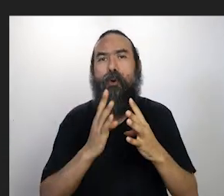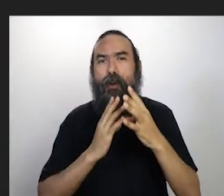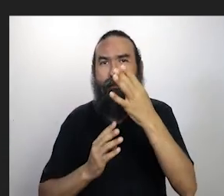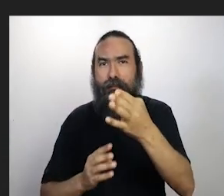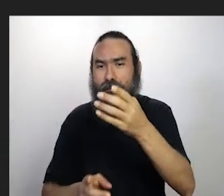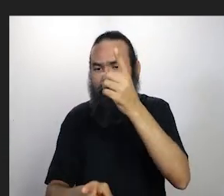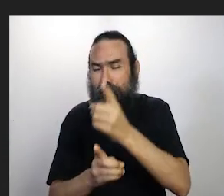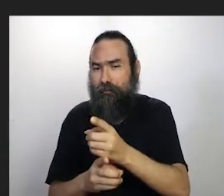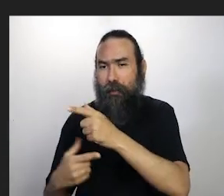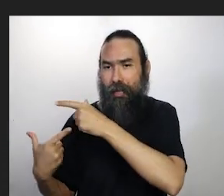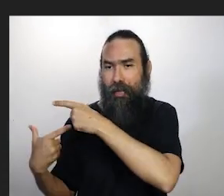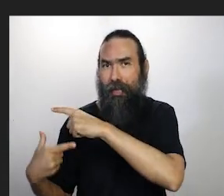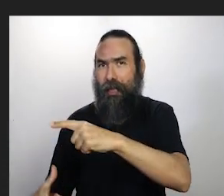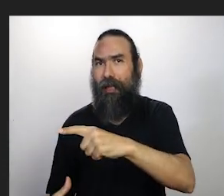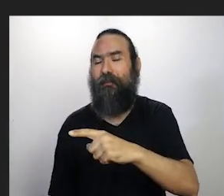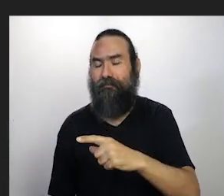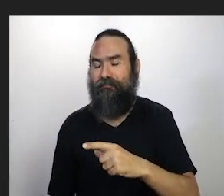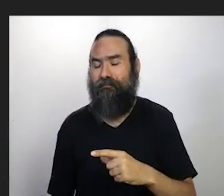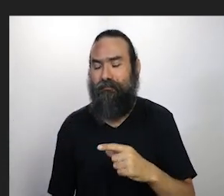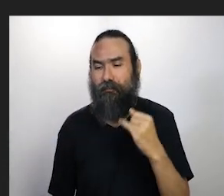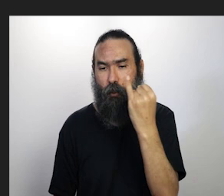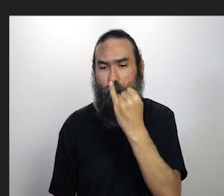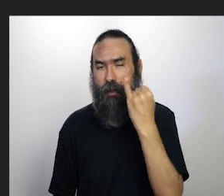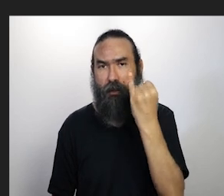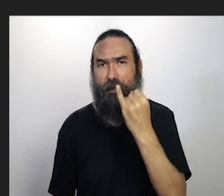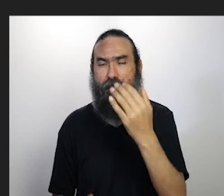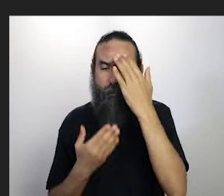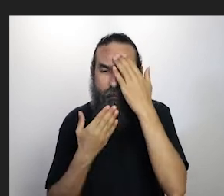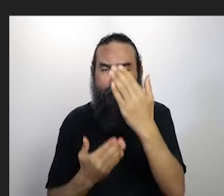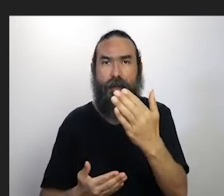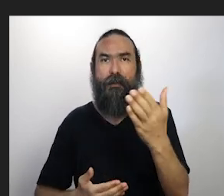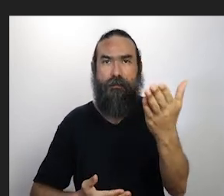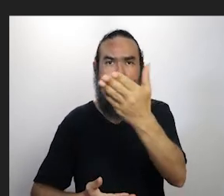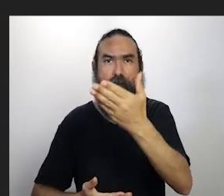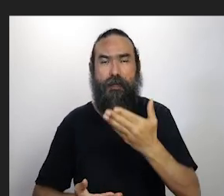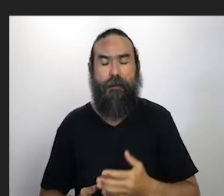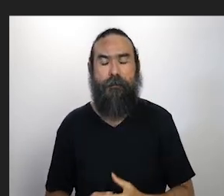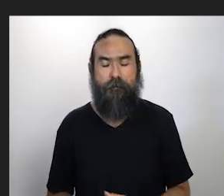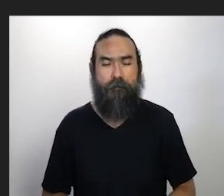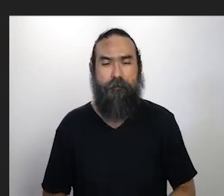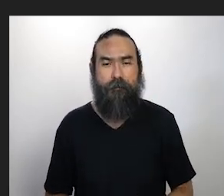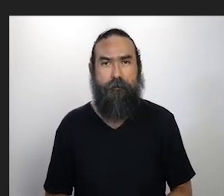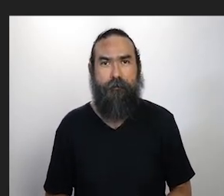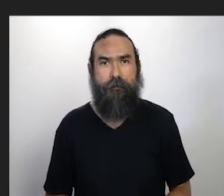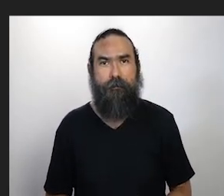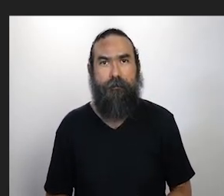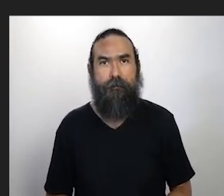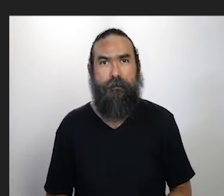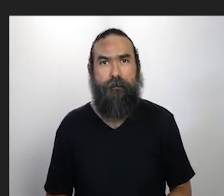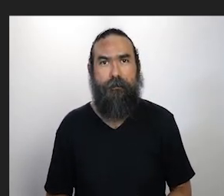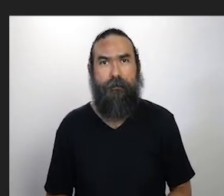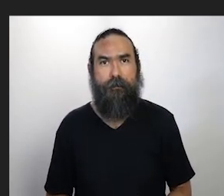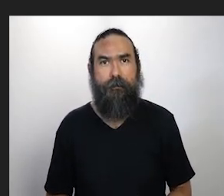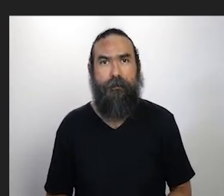essa experiência, assim. Então, é isso. Muito grata, mais uma vez, gente.